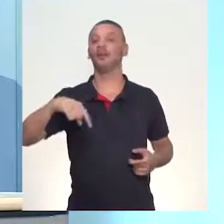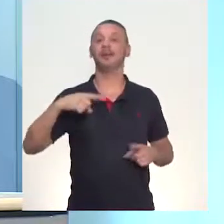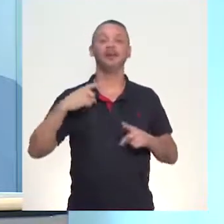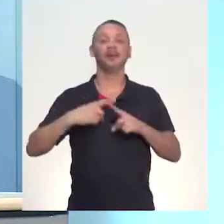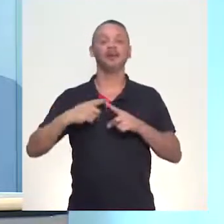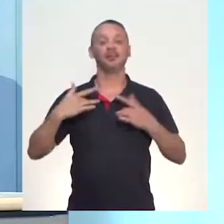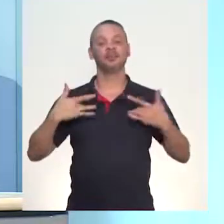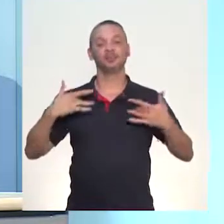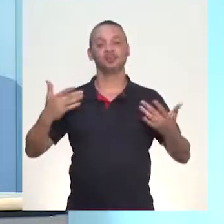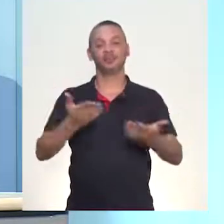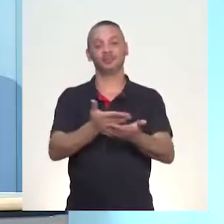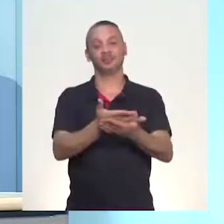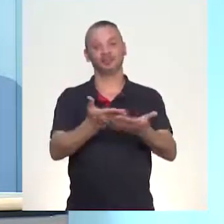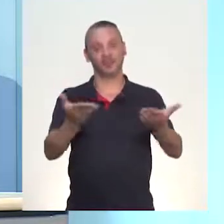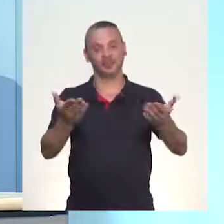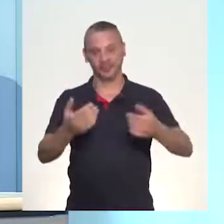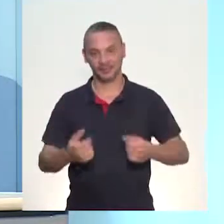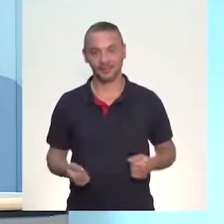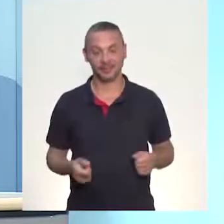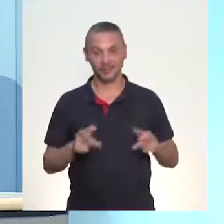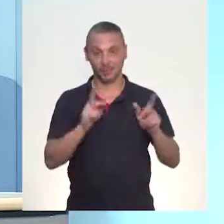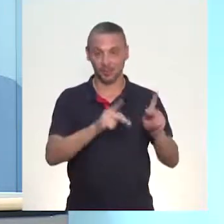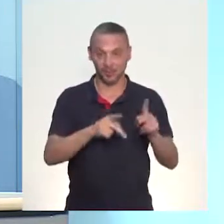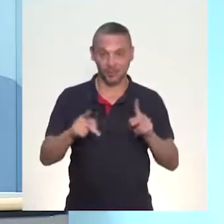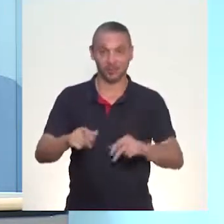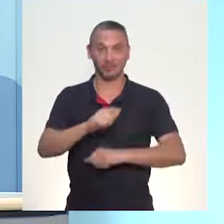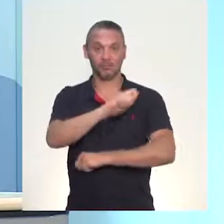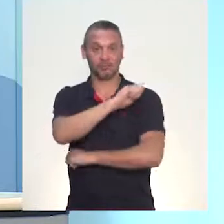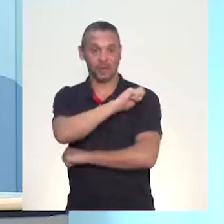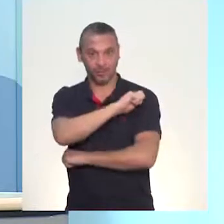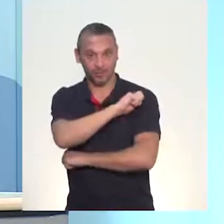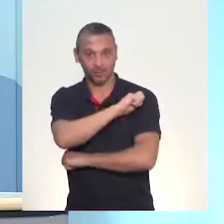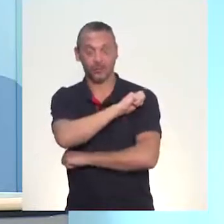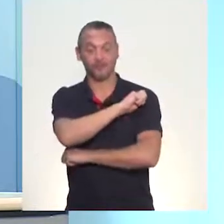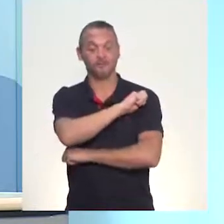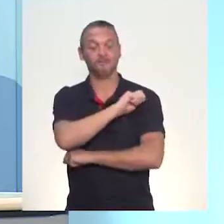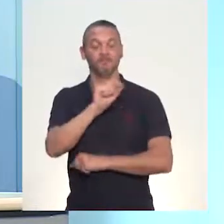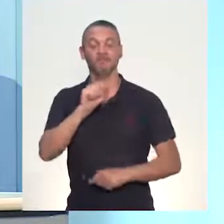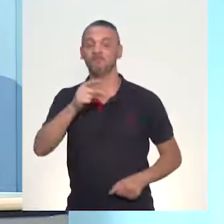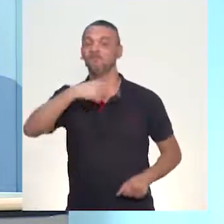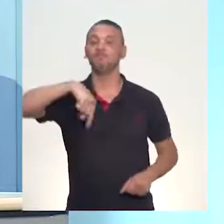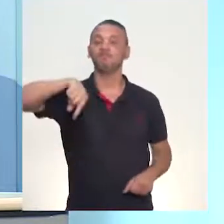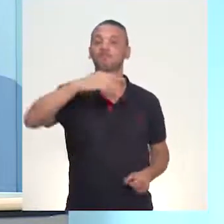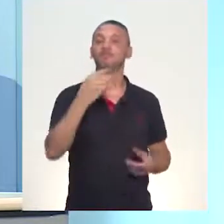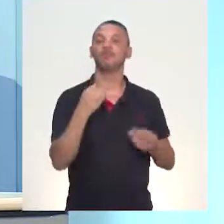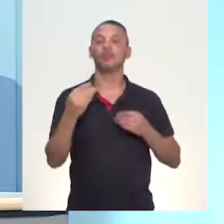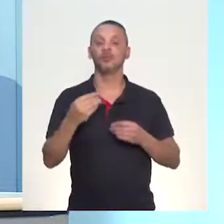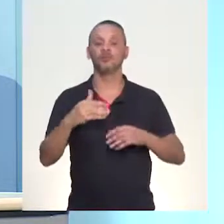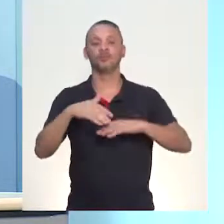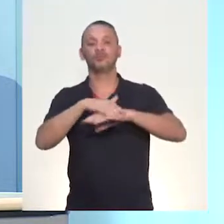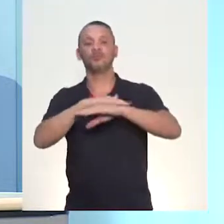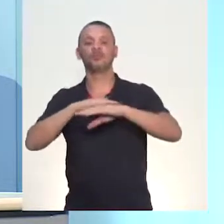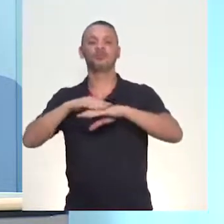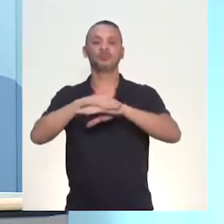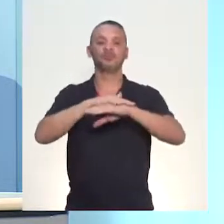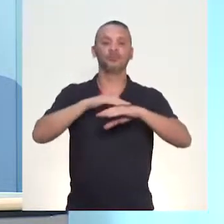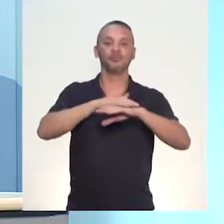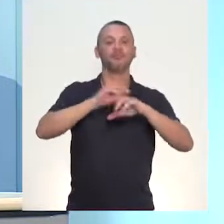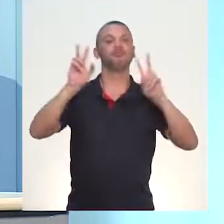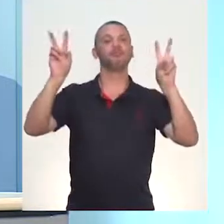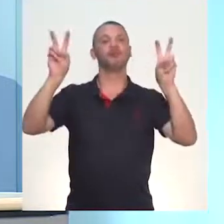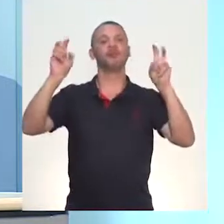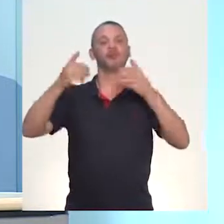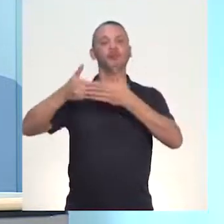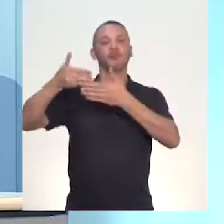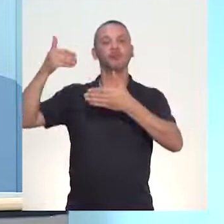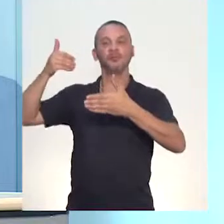à disposição de vocês, professores, estudantes, para que a gente possa discutir o que já foi